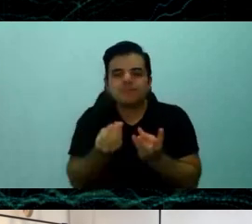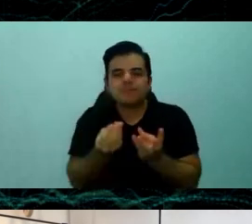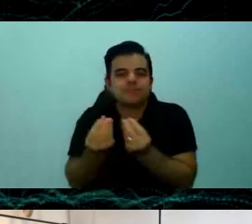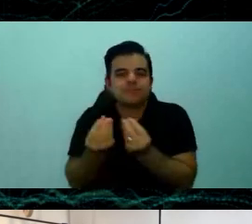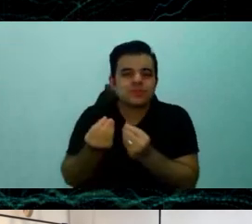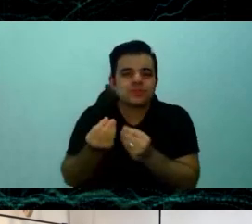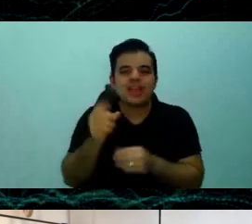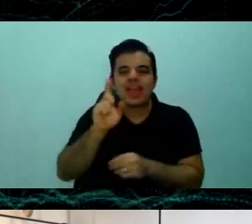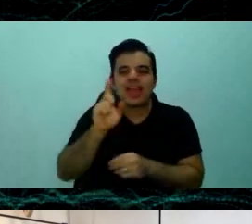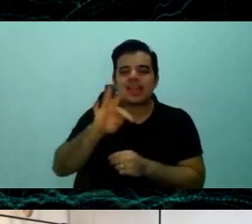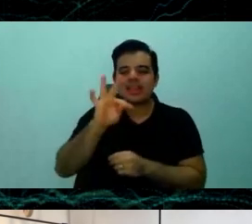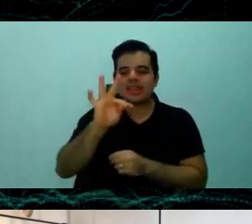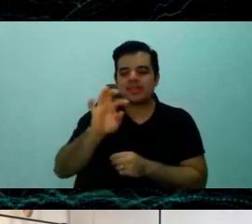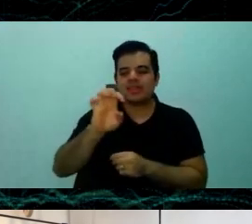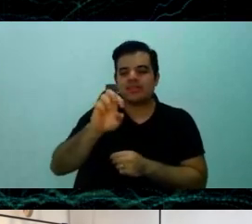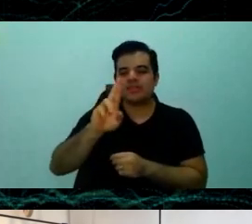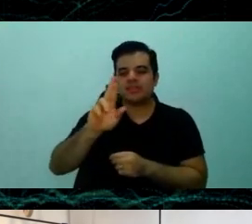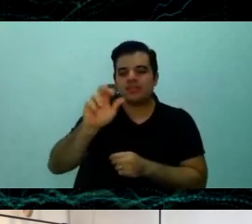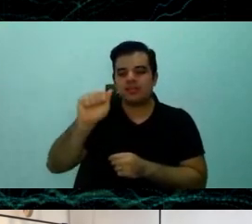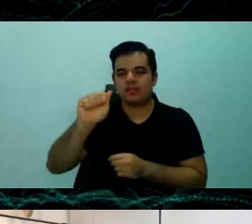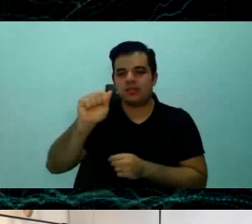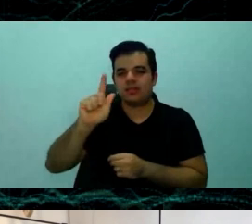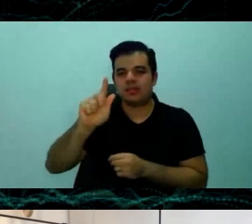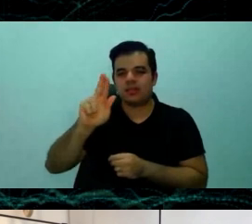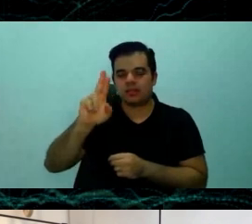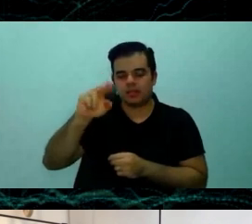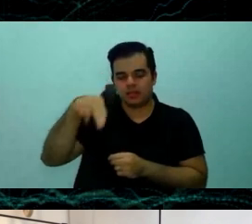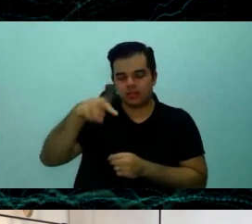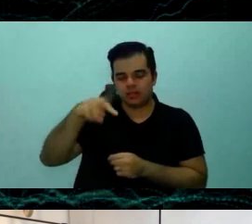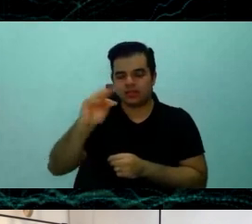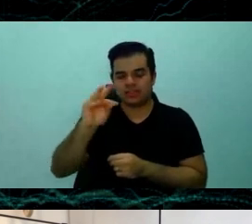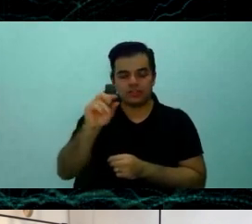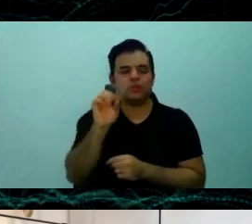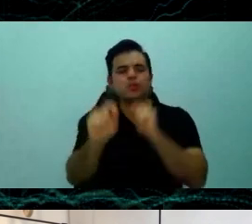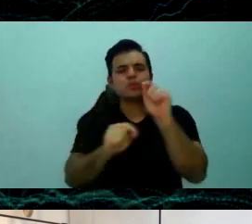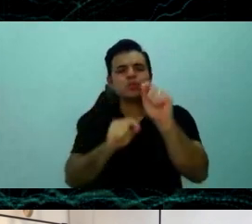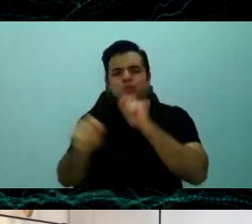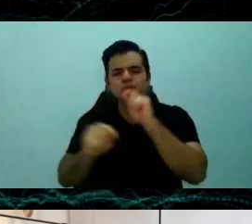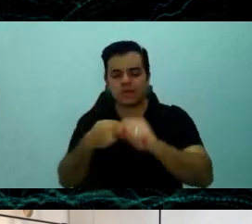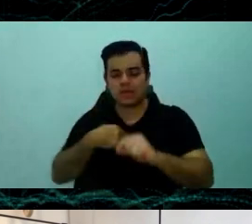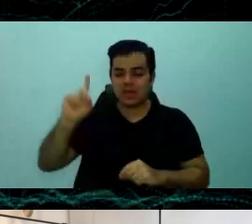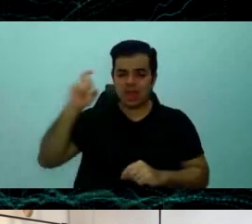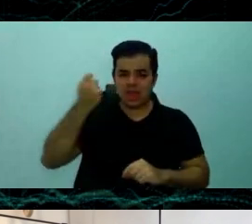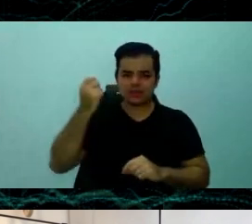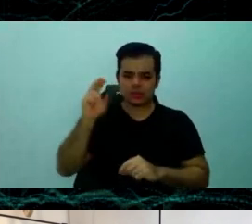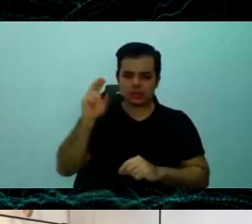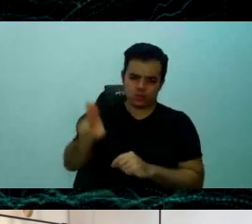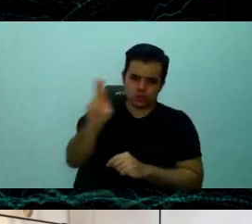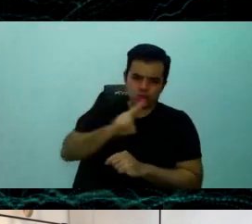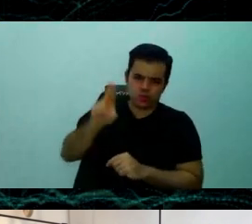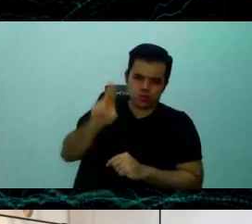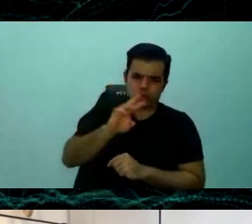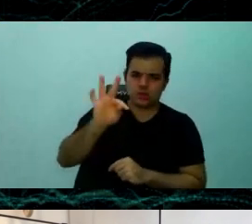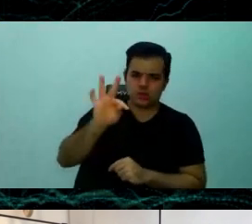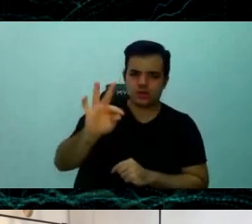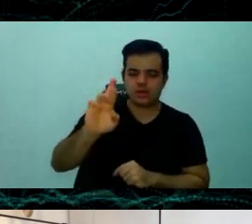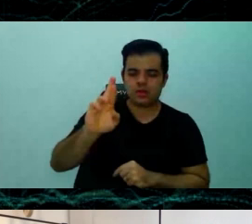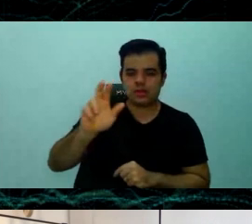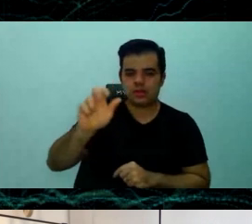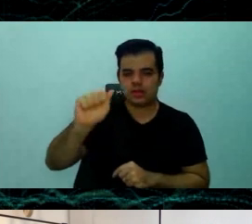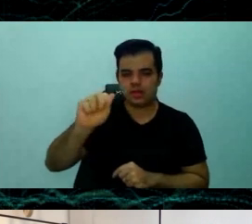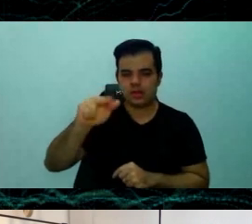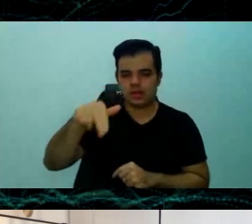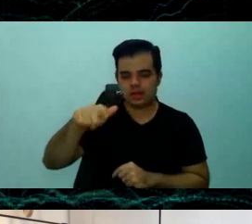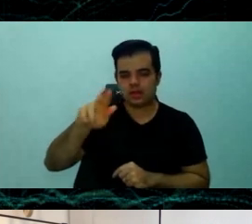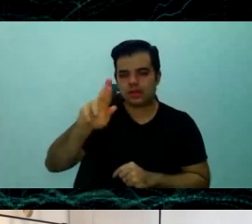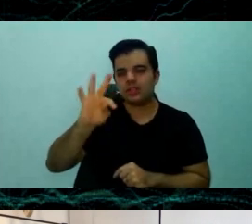Grande. Eu sei que eu antes não usava Terra Grande, eu achava na minha cabeça que. Se você sabe usar o Terraform bem,